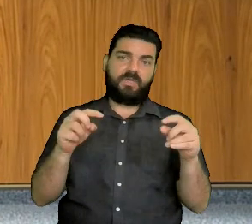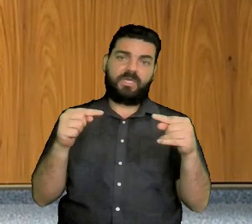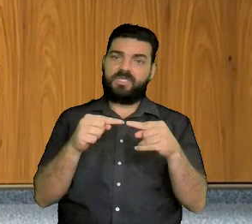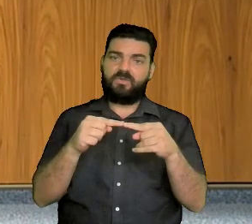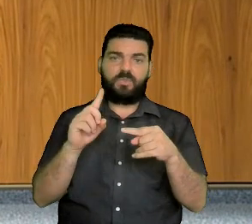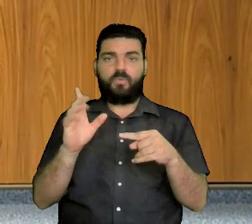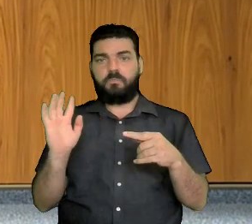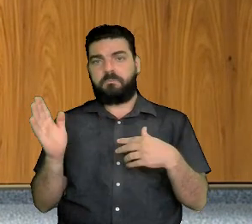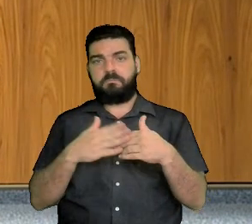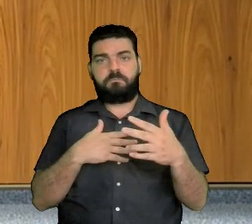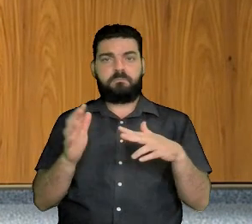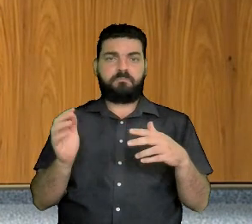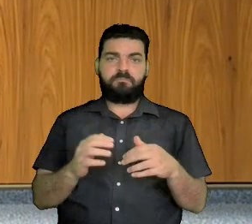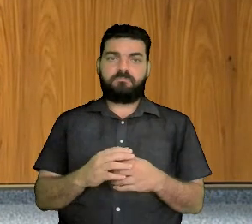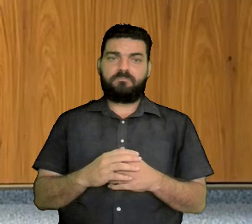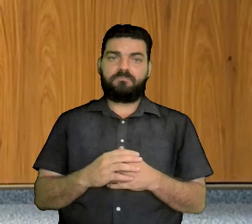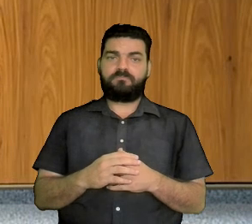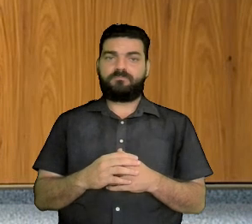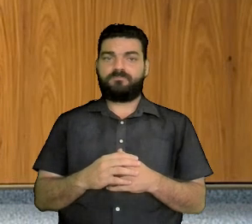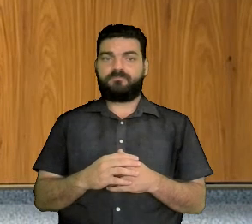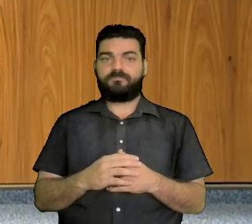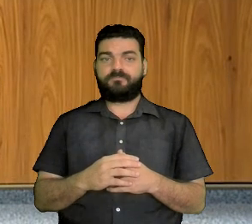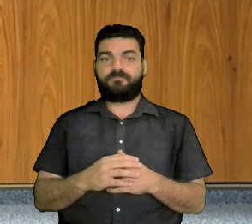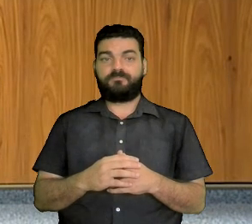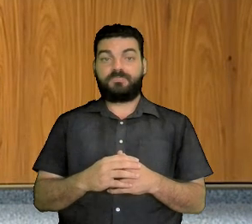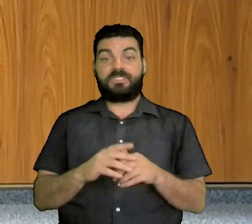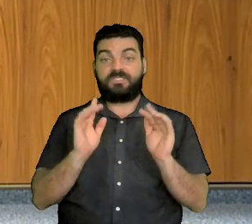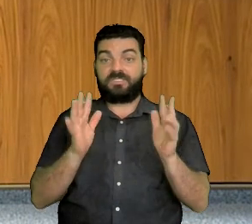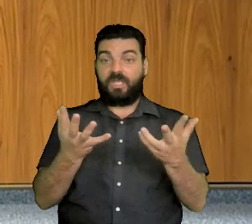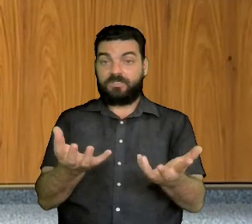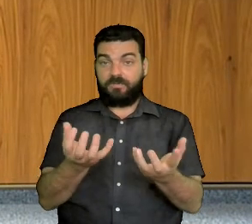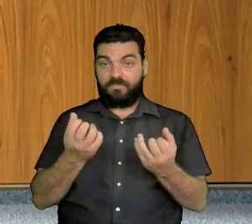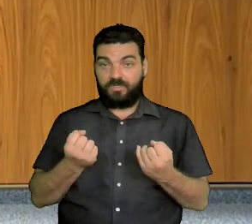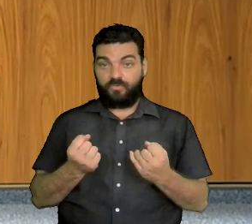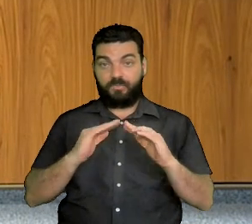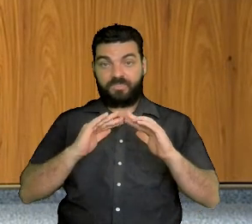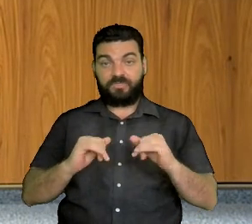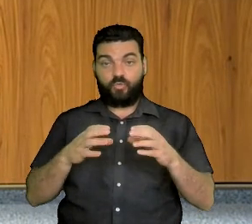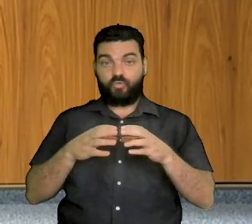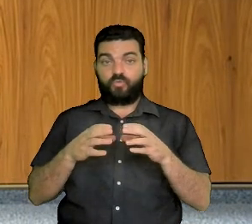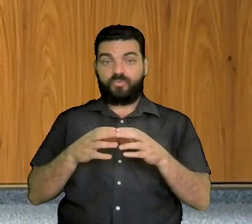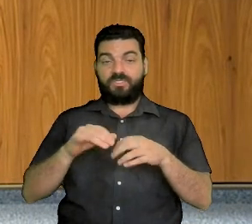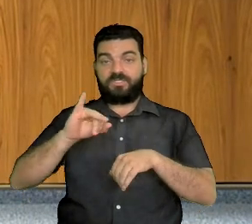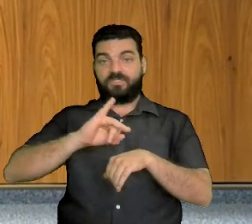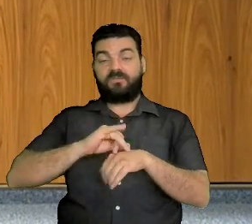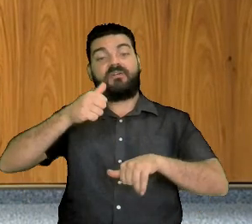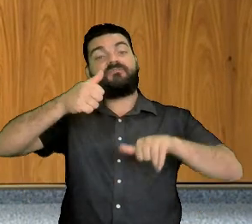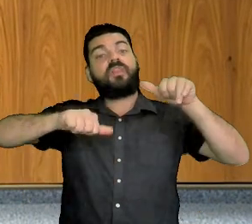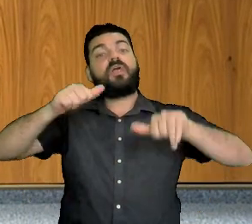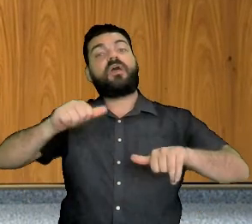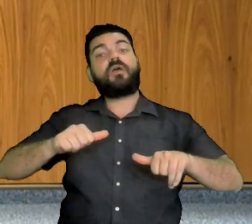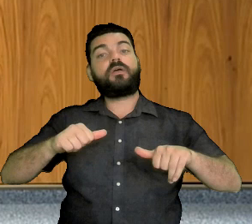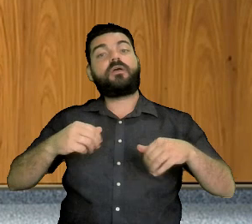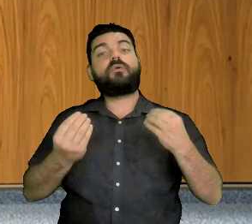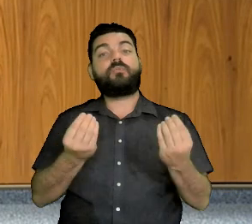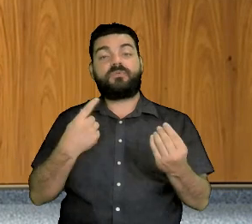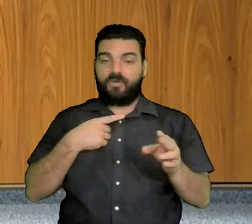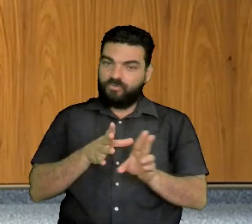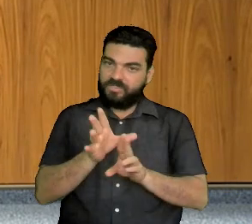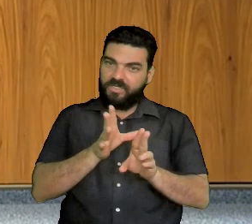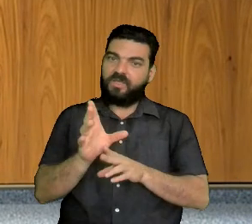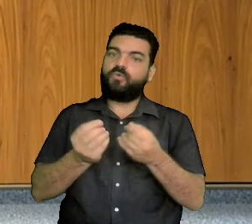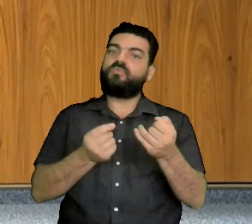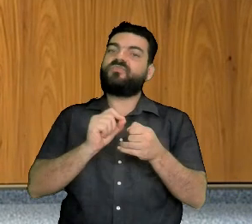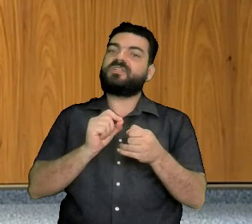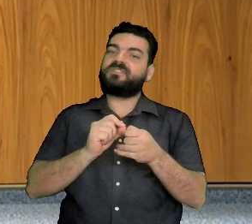planos nacionais de negociação. Recebido o pedido, a coordenação regional das centrais avaliará o pleito e orientará o procedimento